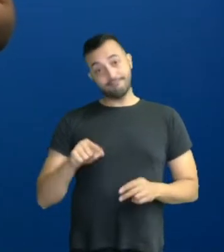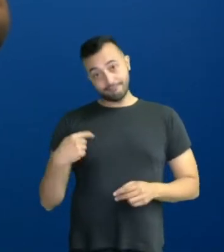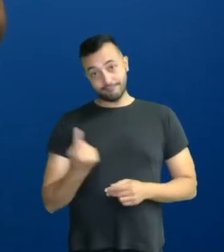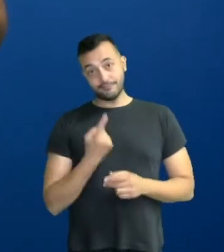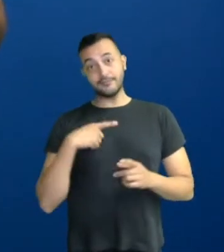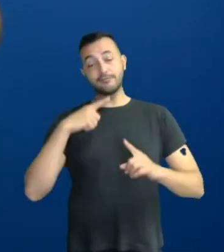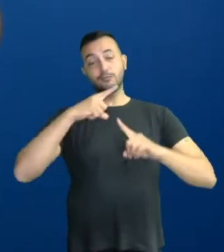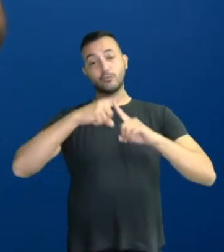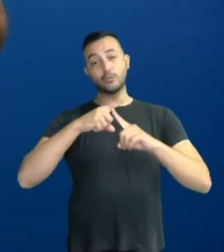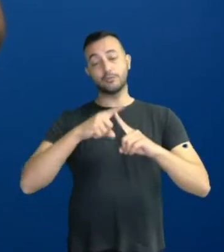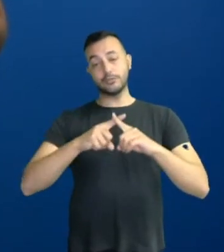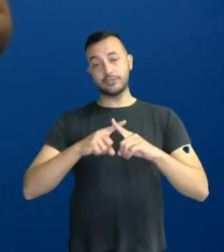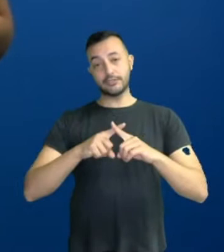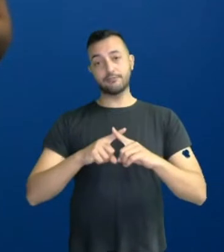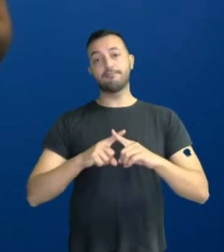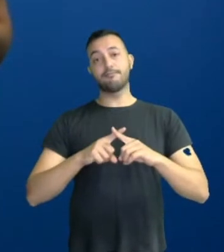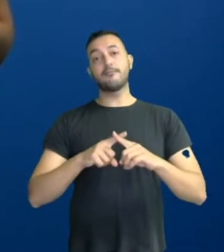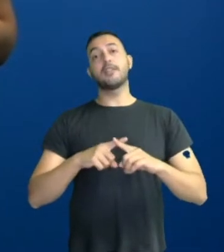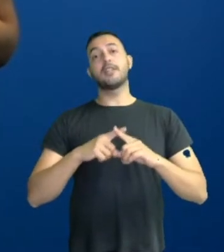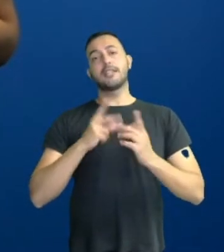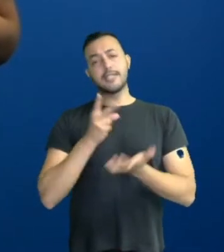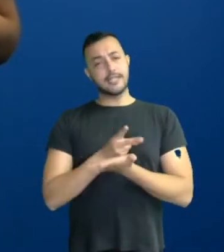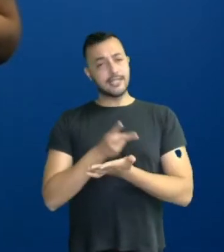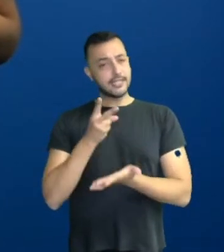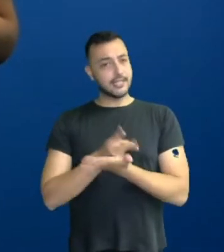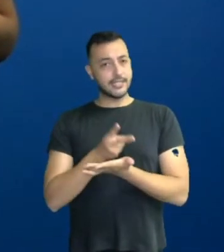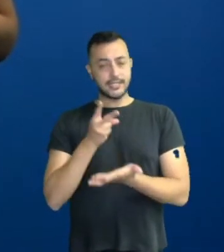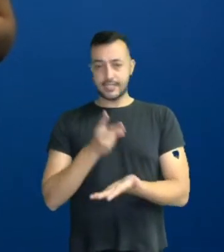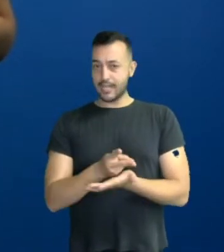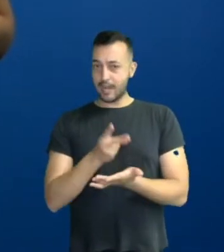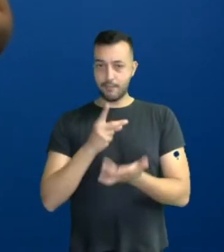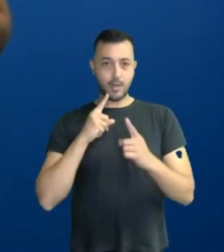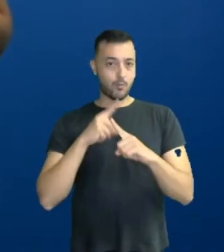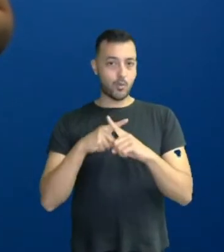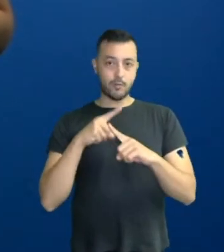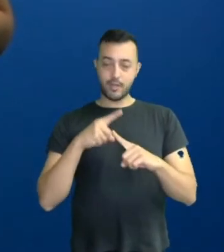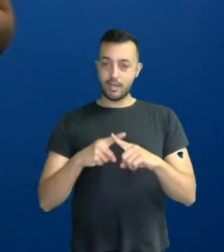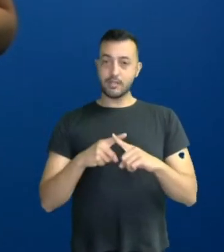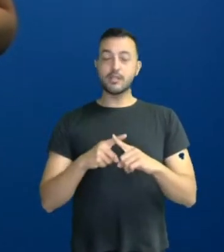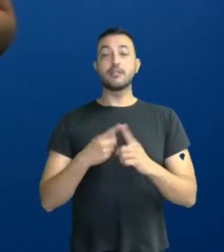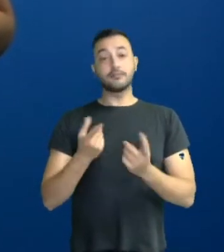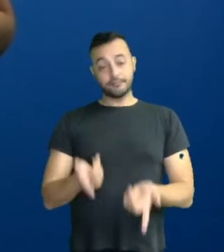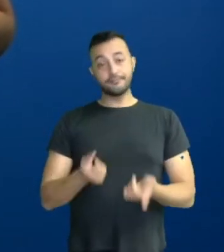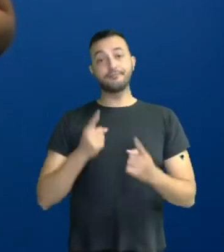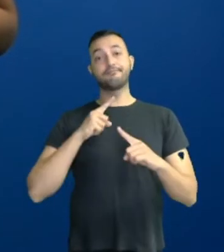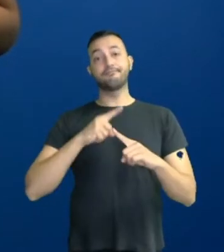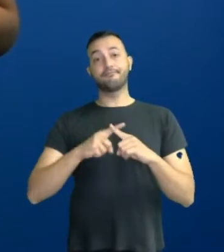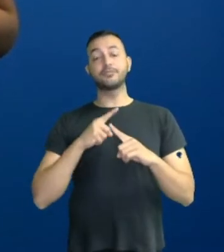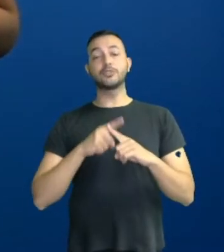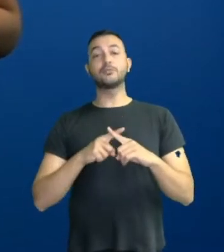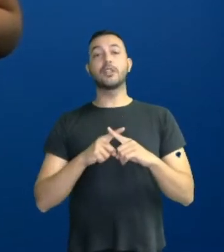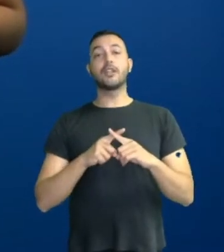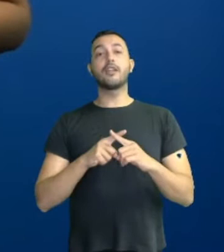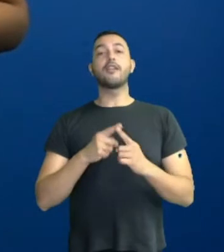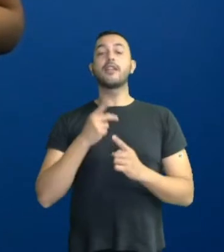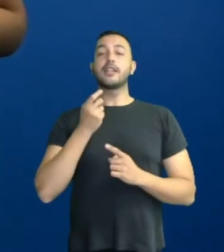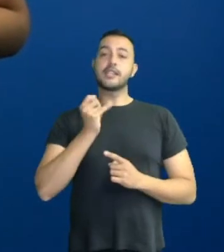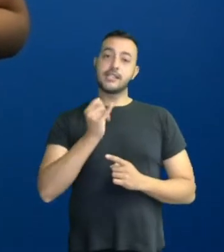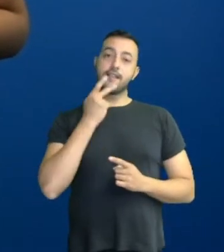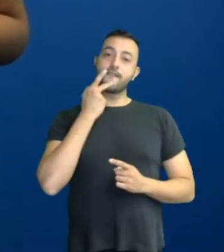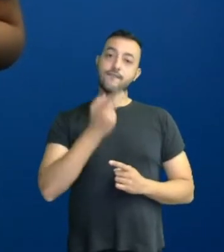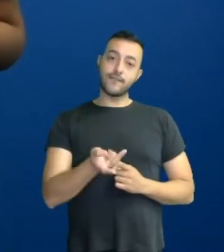a multiplicação, tá? Então, sempre vai usar a multiplicação. Porque quando a gente usa a multiplicação, se ele falar